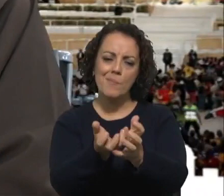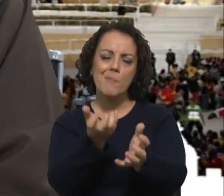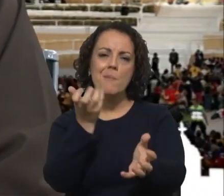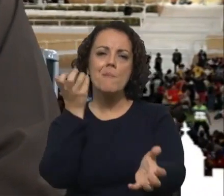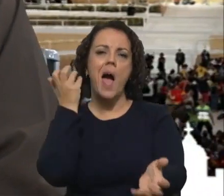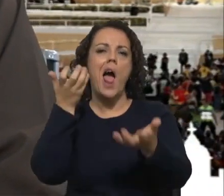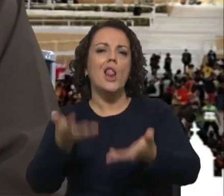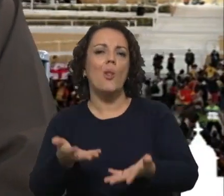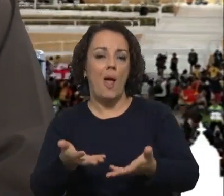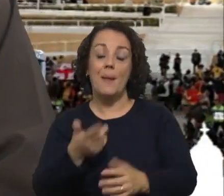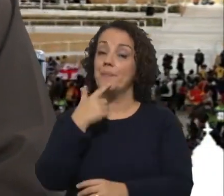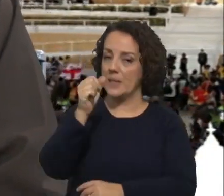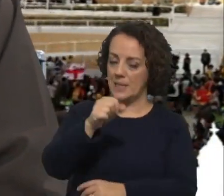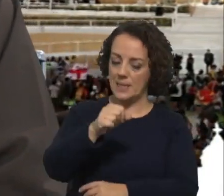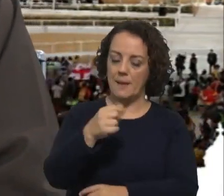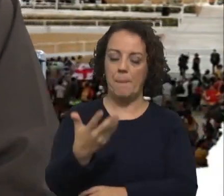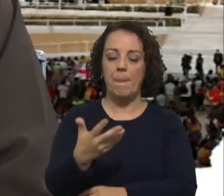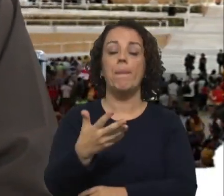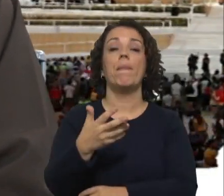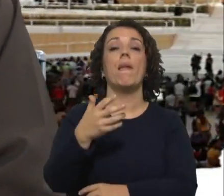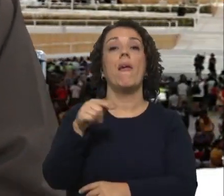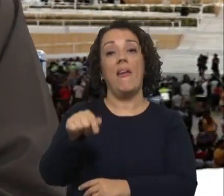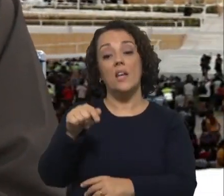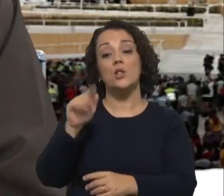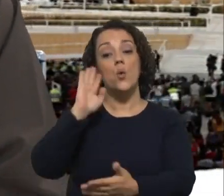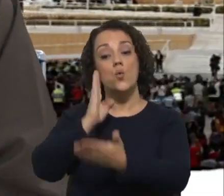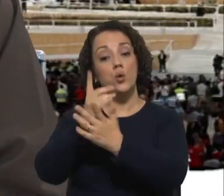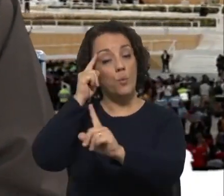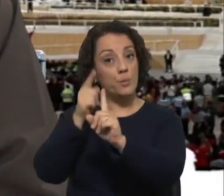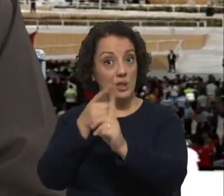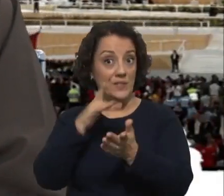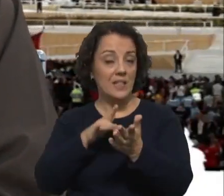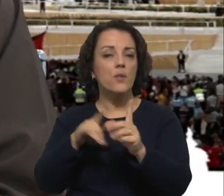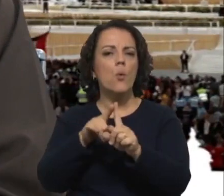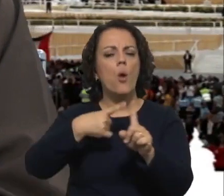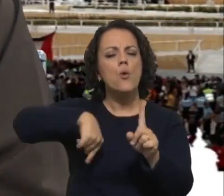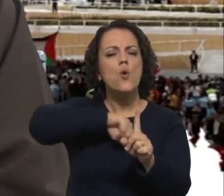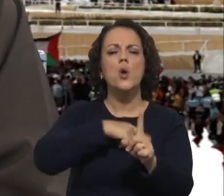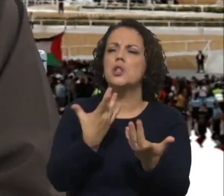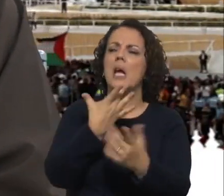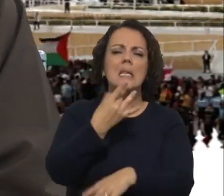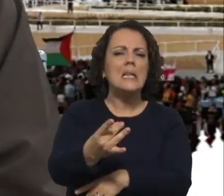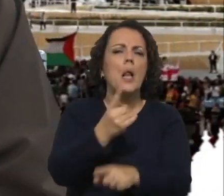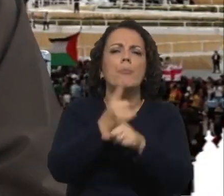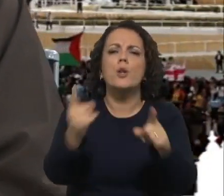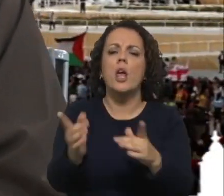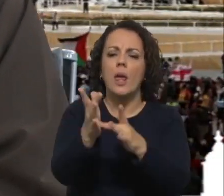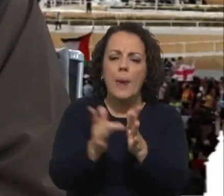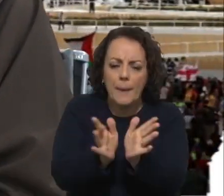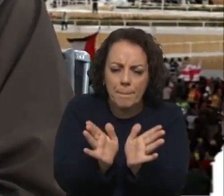o grande objetivo, compreendermos melhor aquilo que celebramos e porque fazemos o presépio e como o